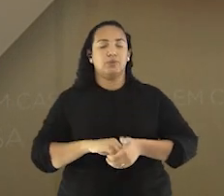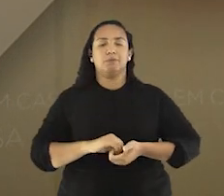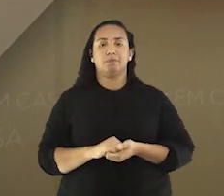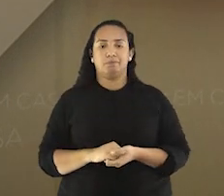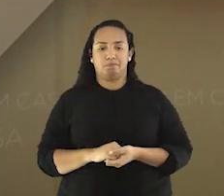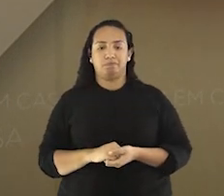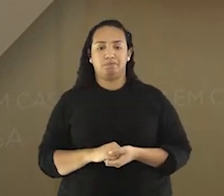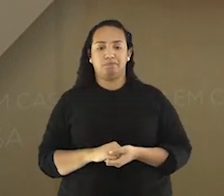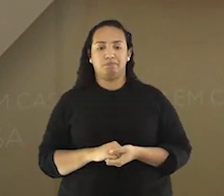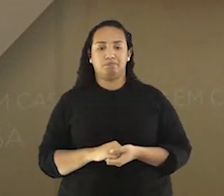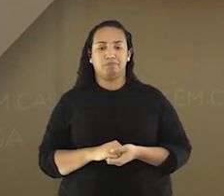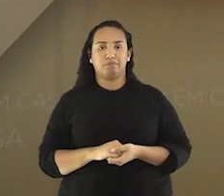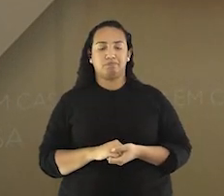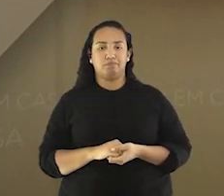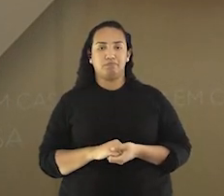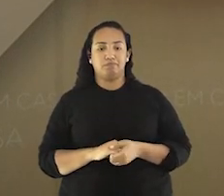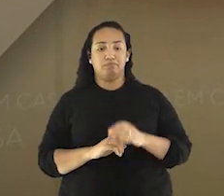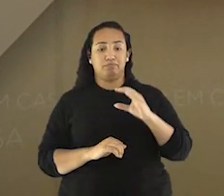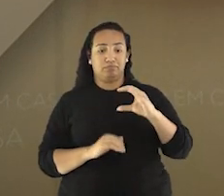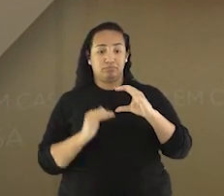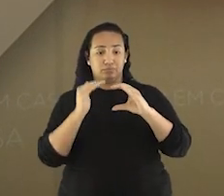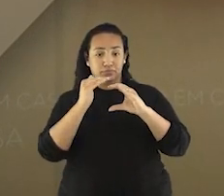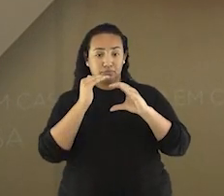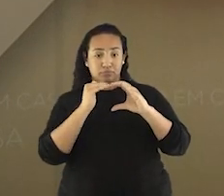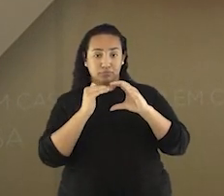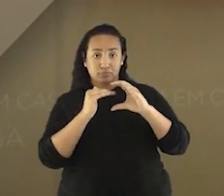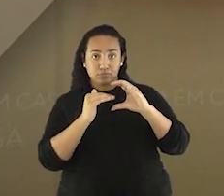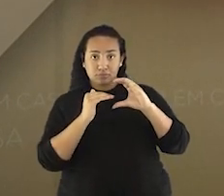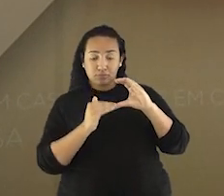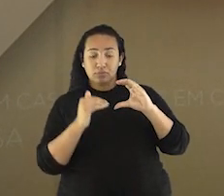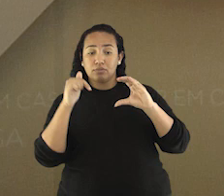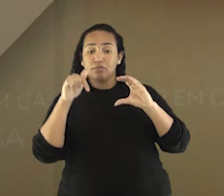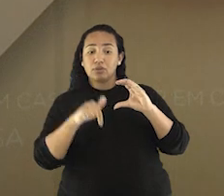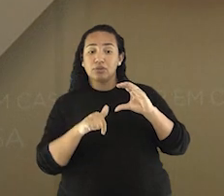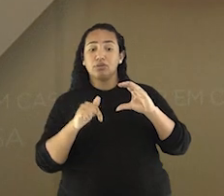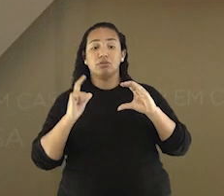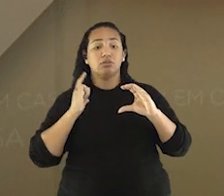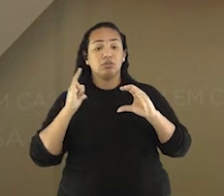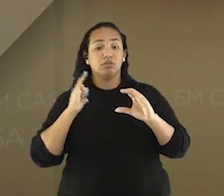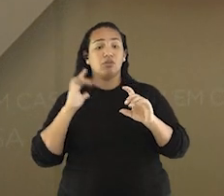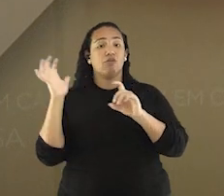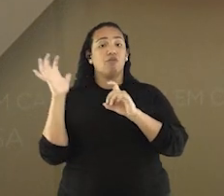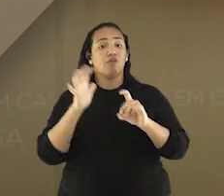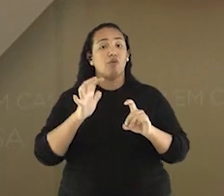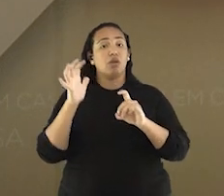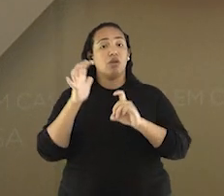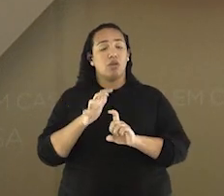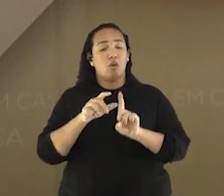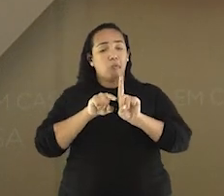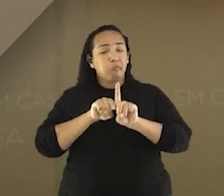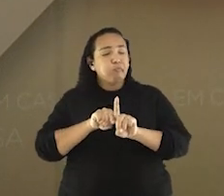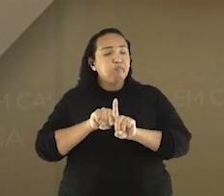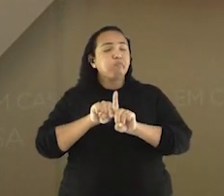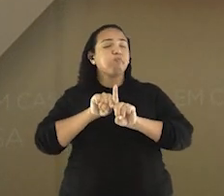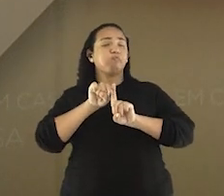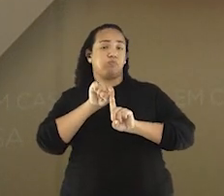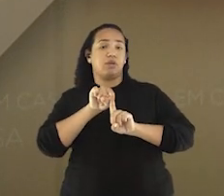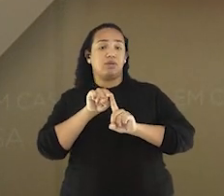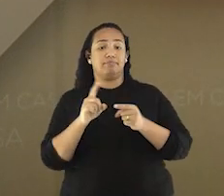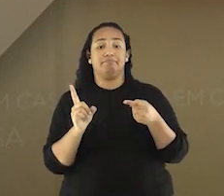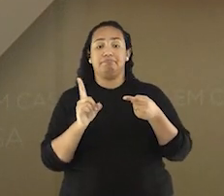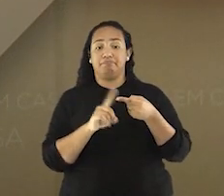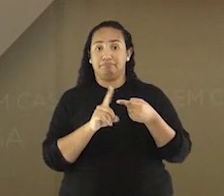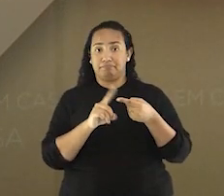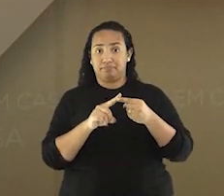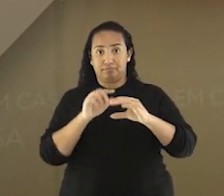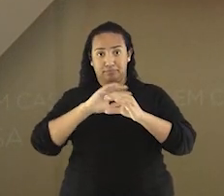Qual é a camada intermediária do planeta Terra que sofre a influência das altas temperaturas? Letra A é